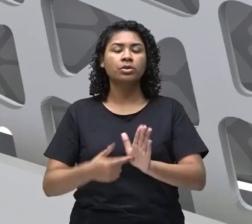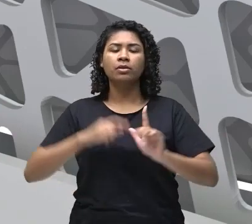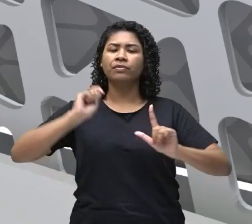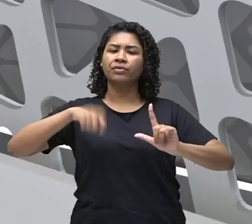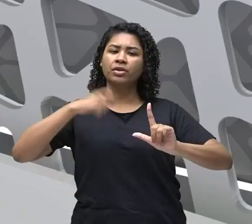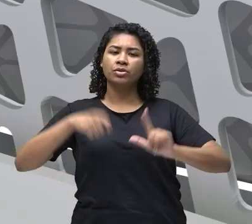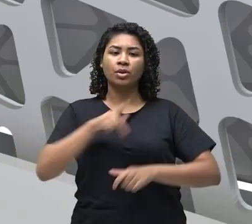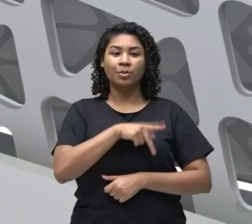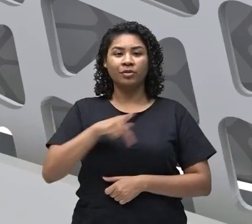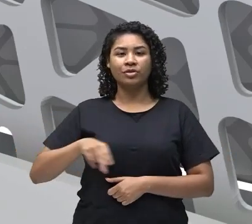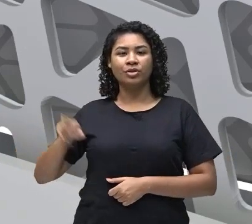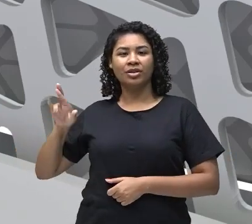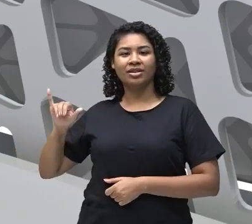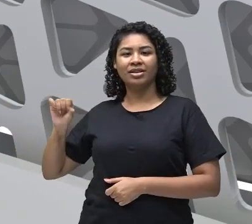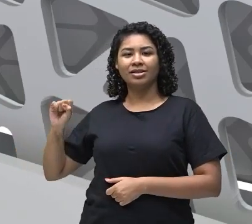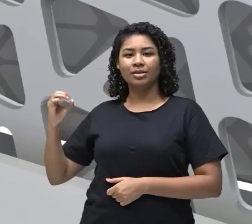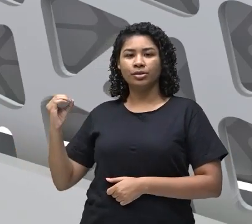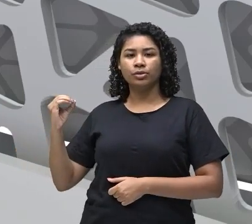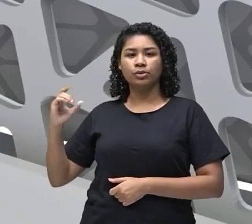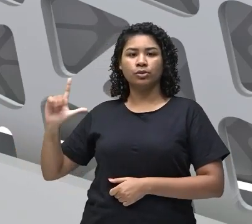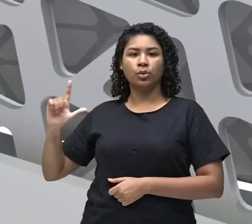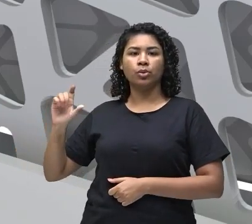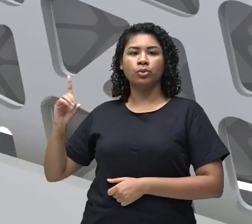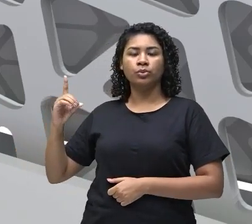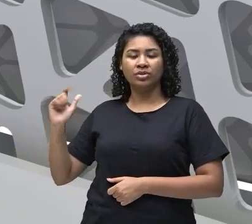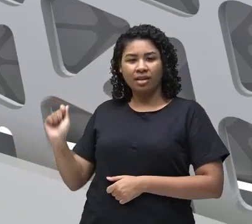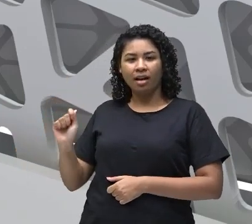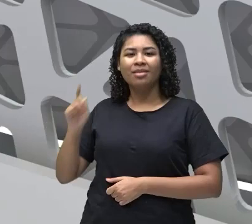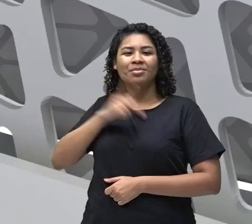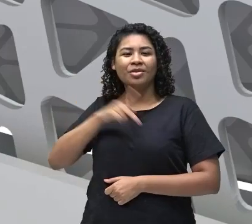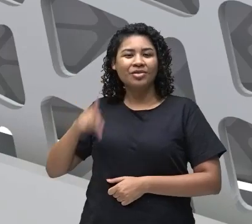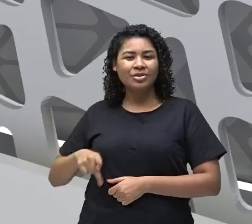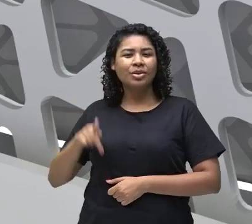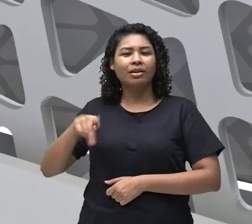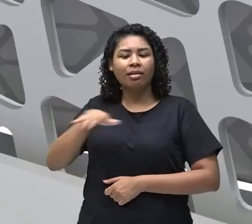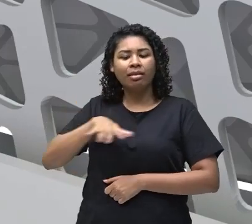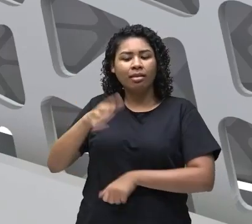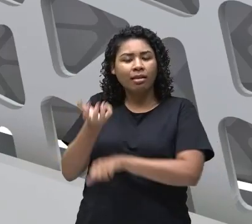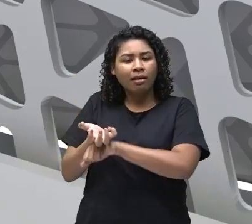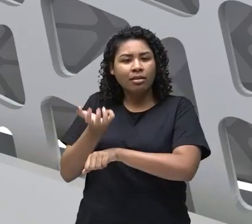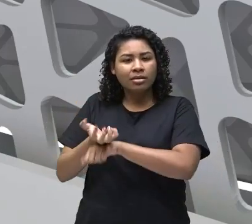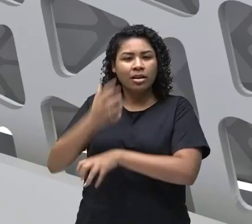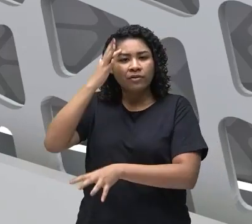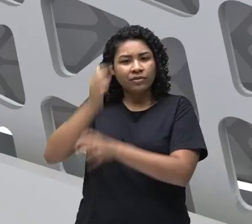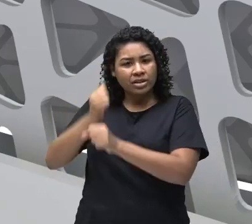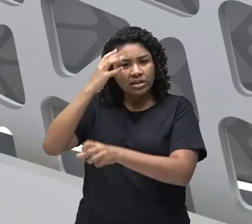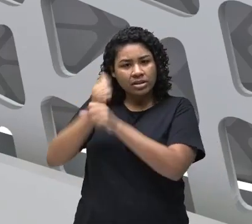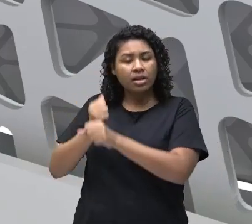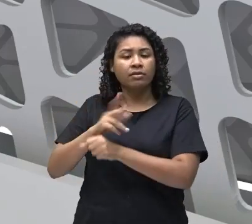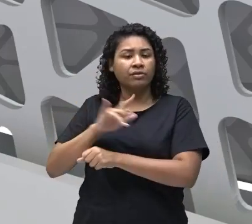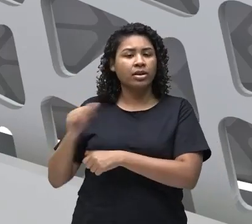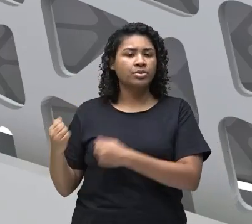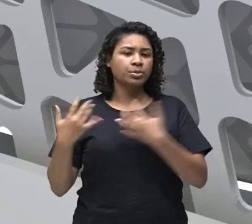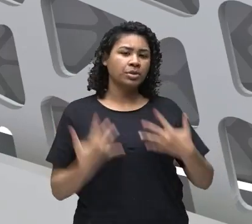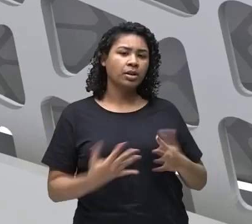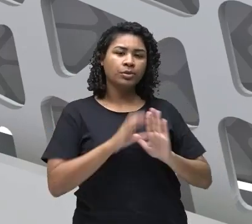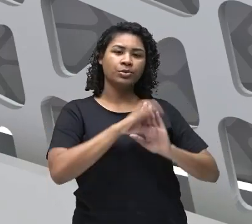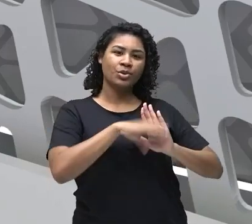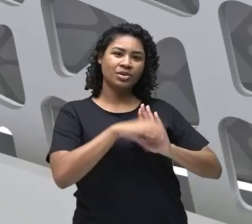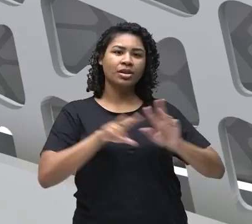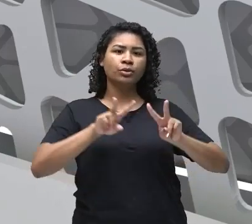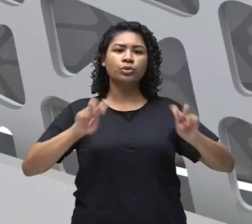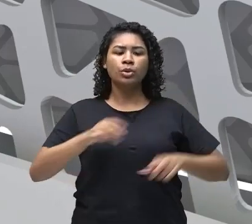professora risoda que é uma professora de física para trazer aqui para a gente conceitos relacionados a transformação de energia